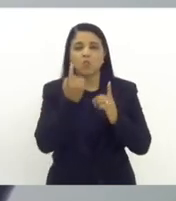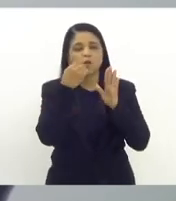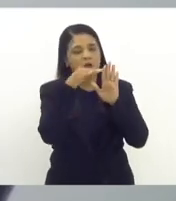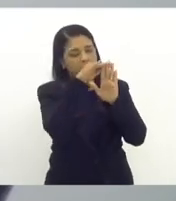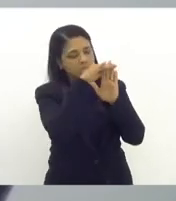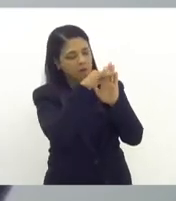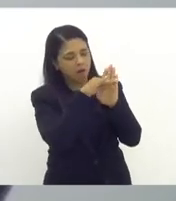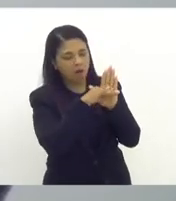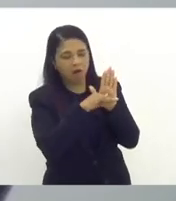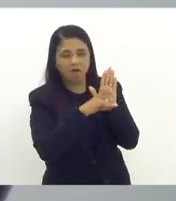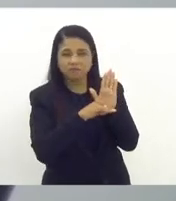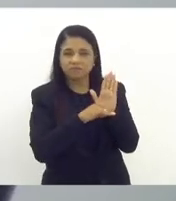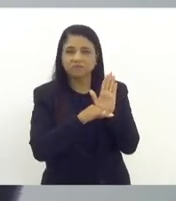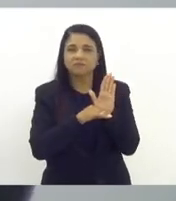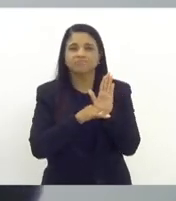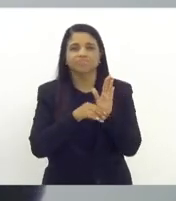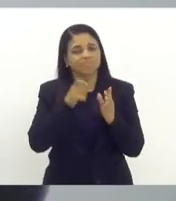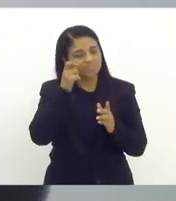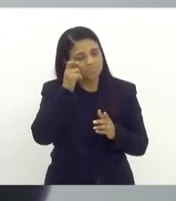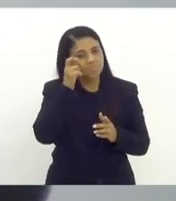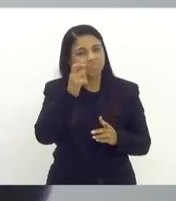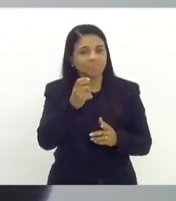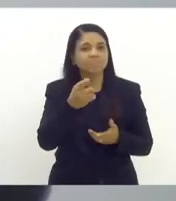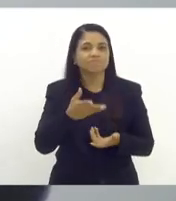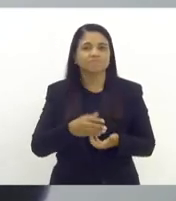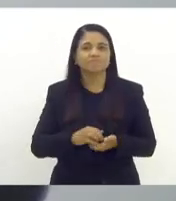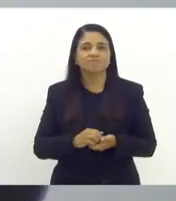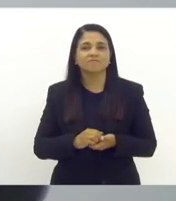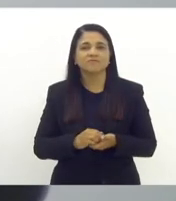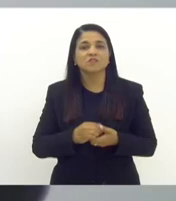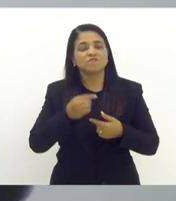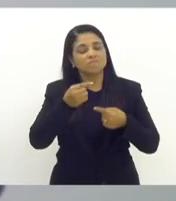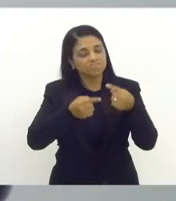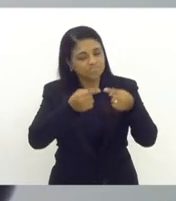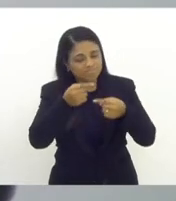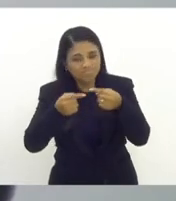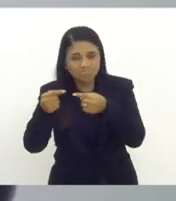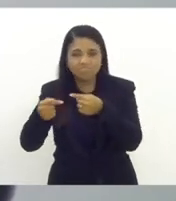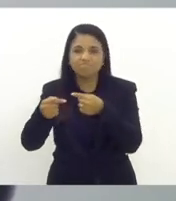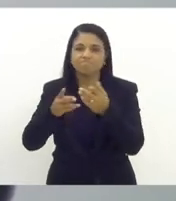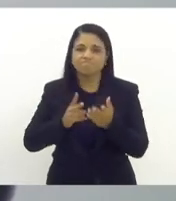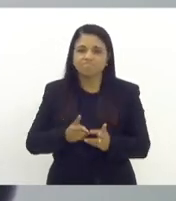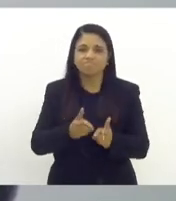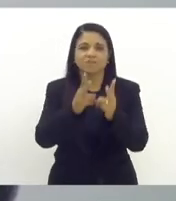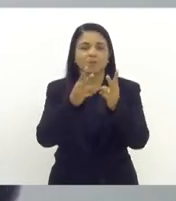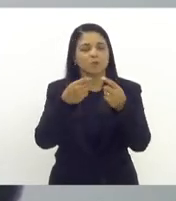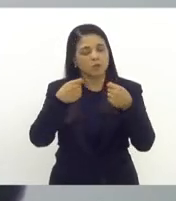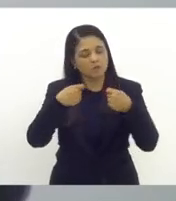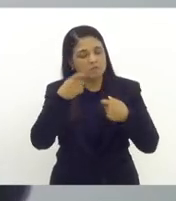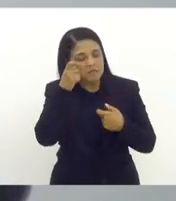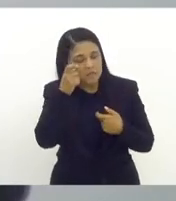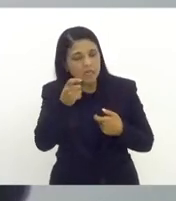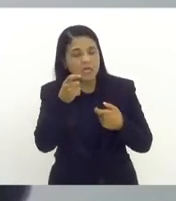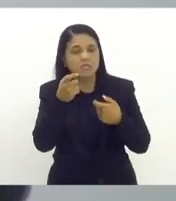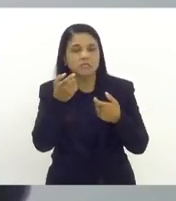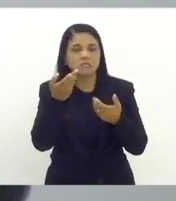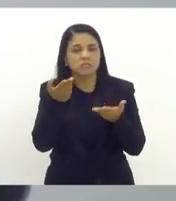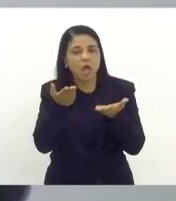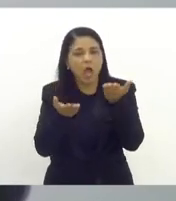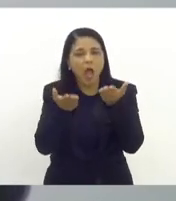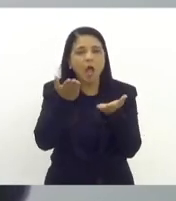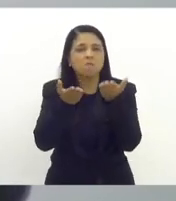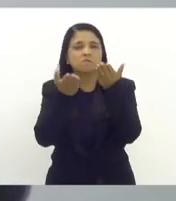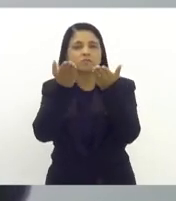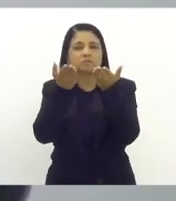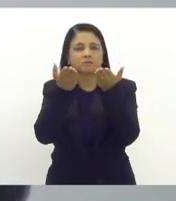única de vocês é uma linha muito interessante eu vou bater sempre nessa tecla do que eu falei da harmonia dos interesses porque quando eu falo da